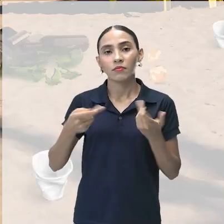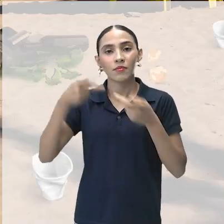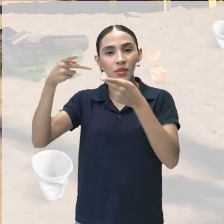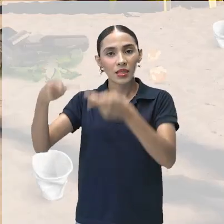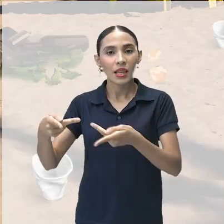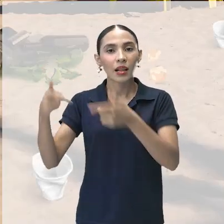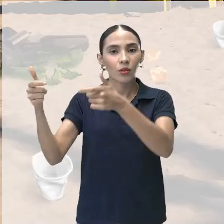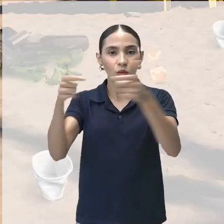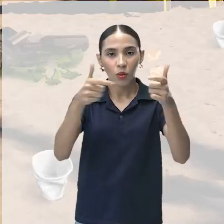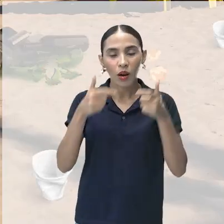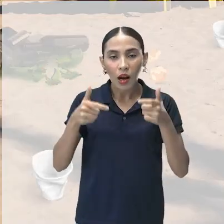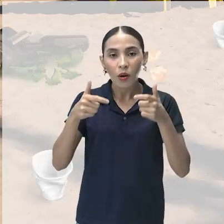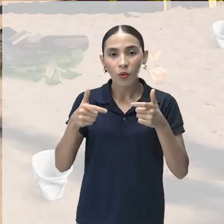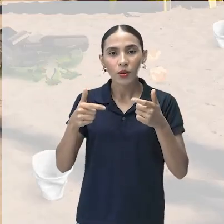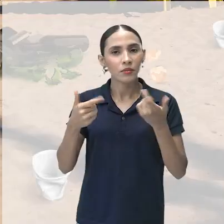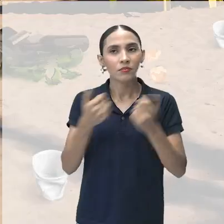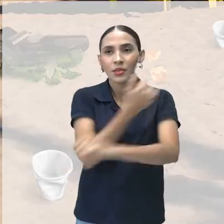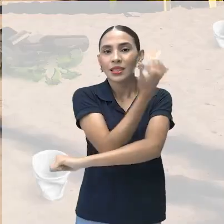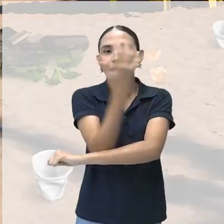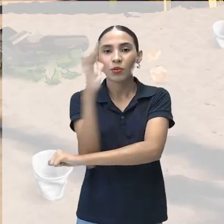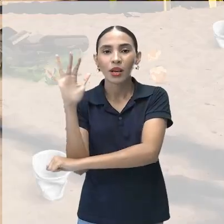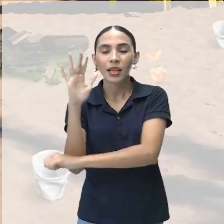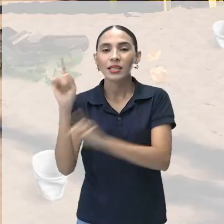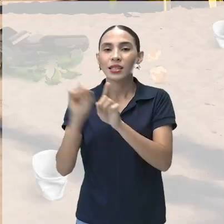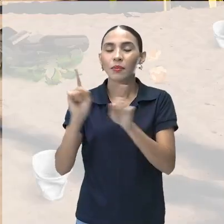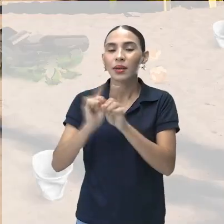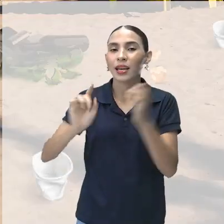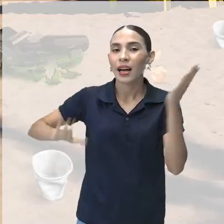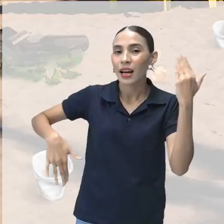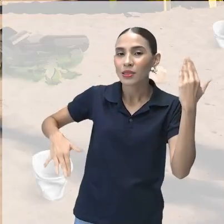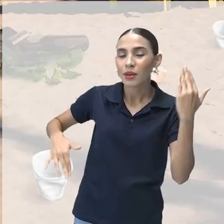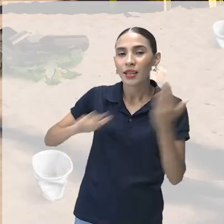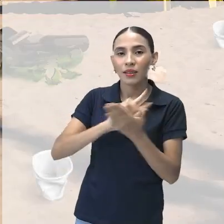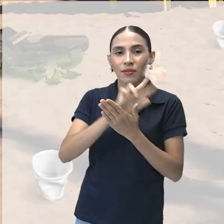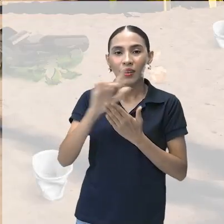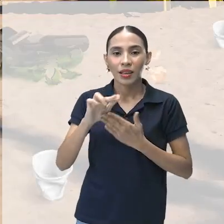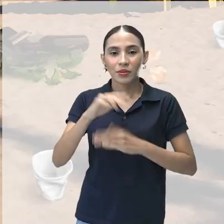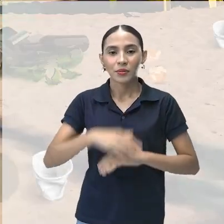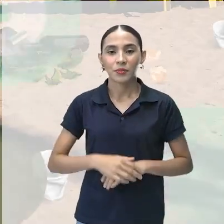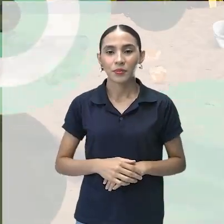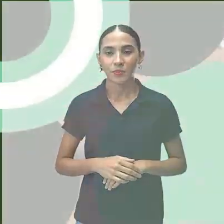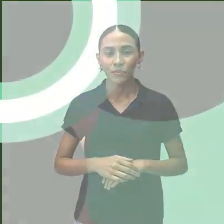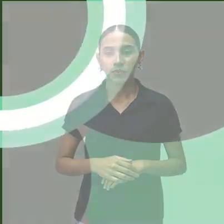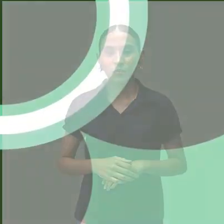visitar tais lugares, né, de natureza, as praias, entre outros.